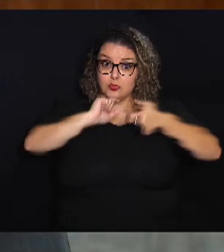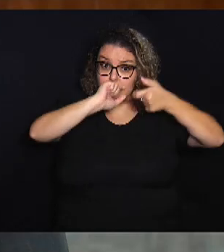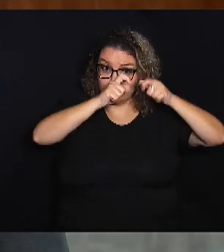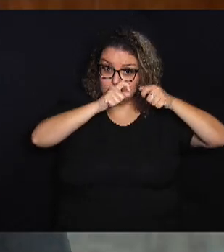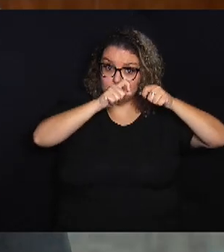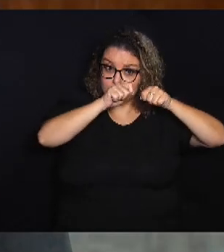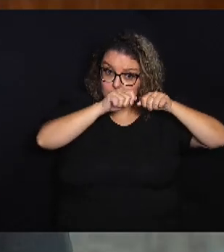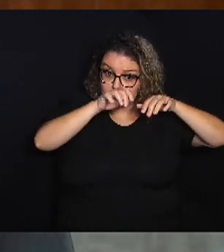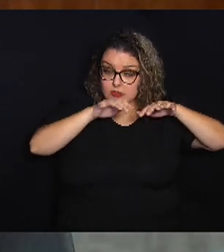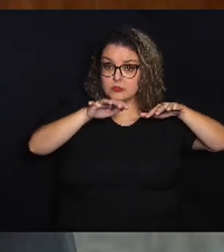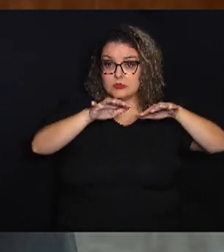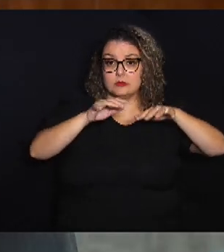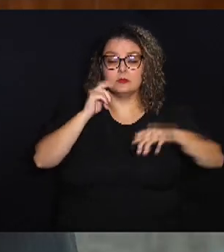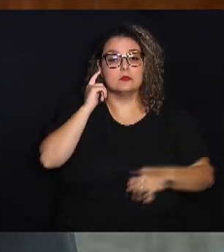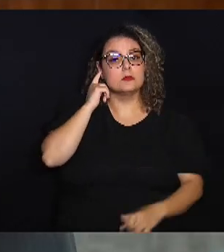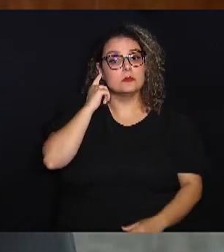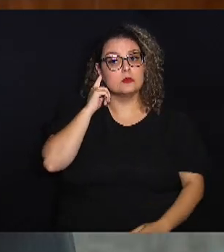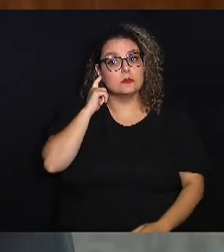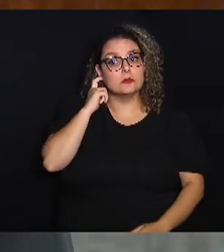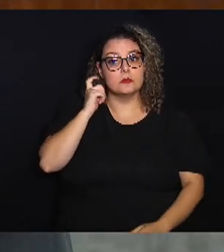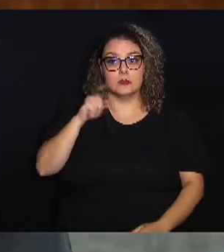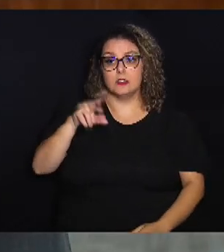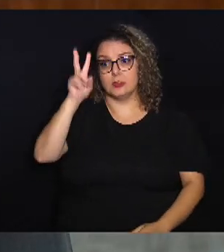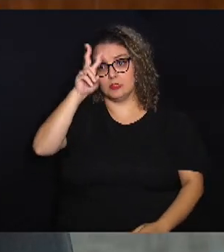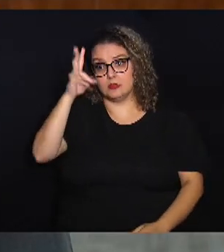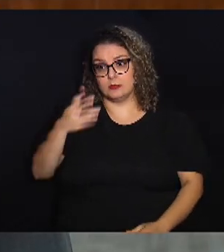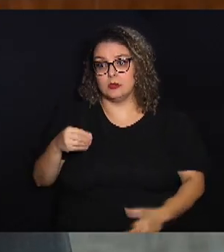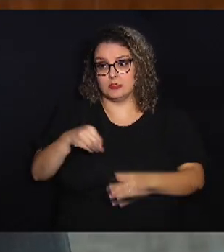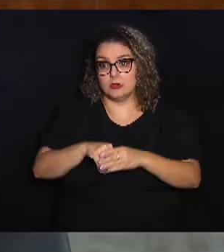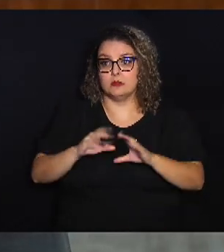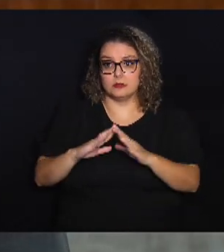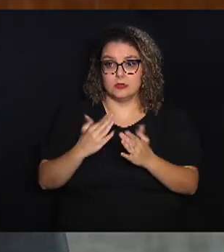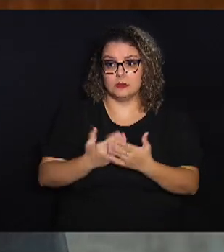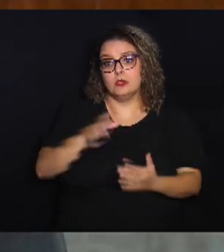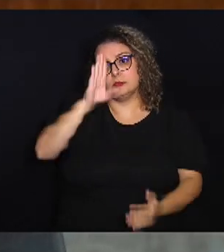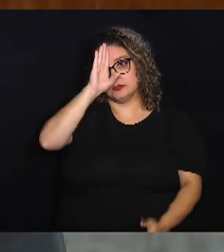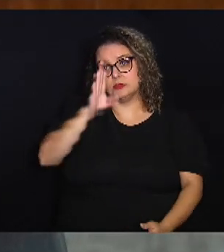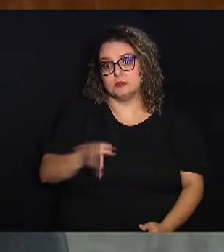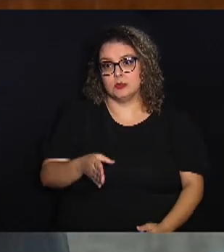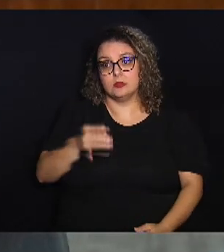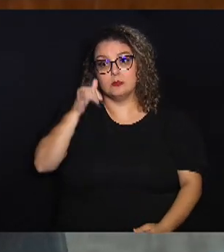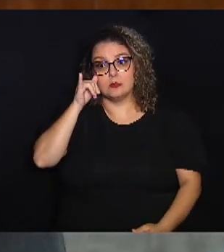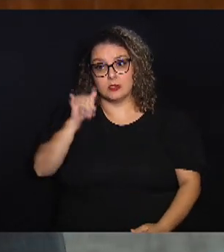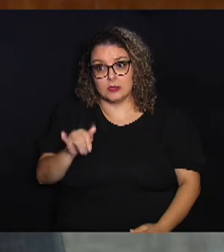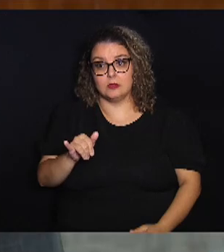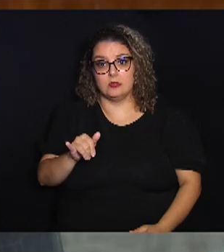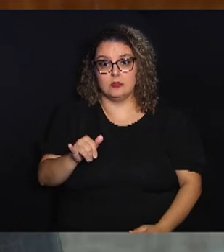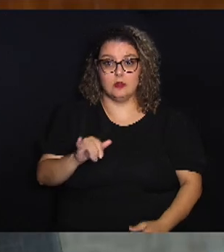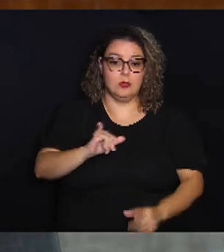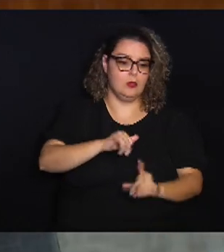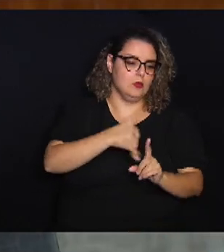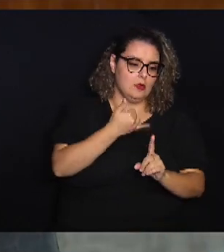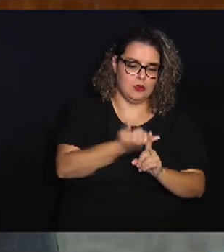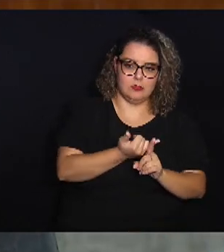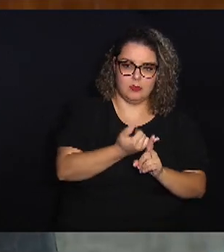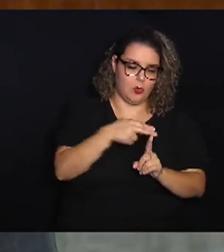espectro autista, e isso vale ser lembrado nas escolas, principalmente, para evitarmos bullying, evitarmos qualquer tipo